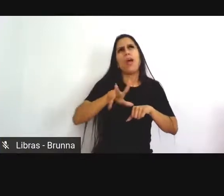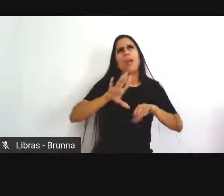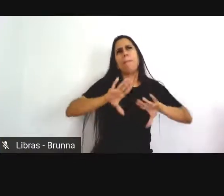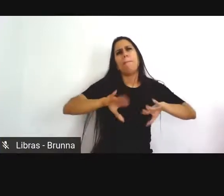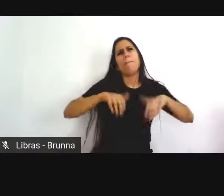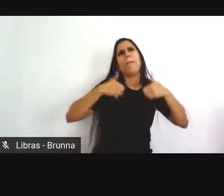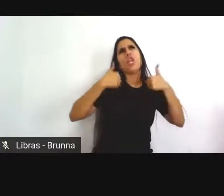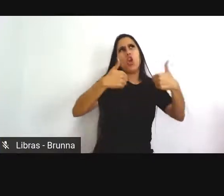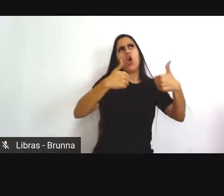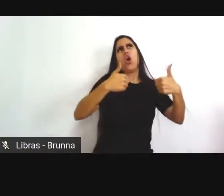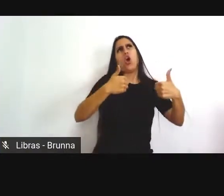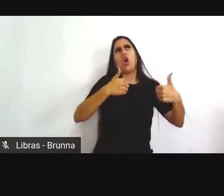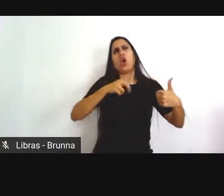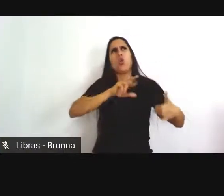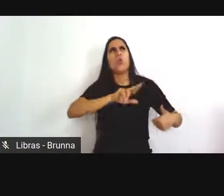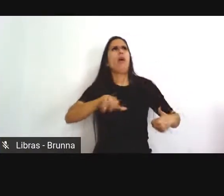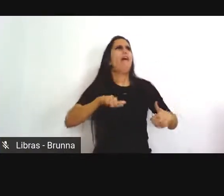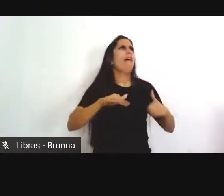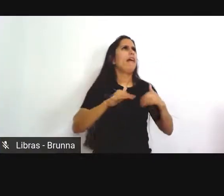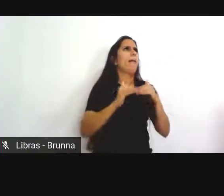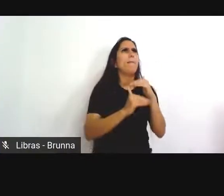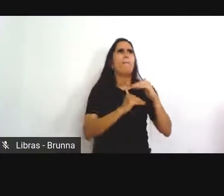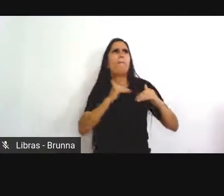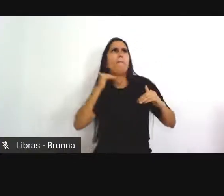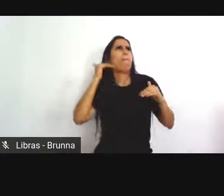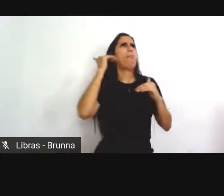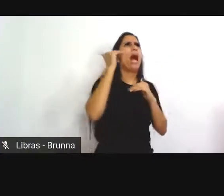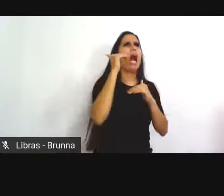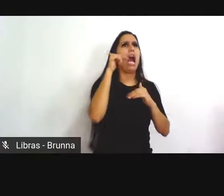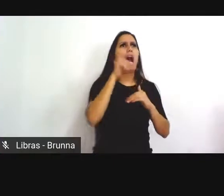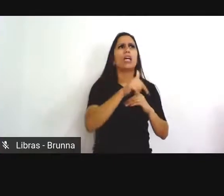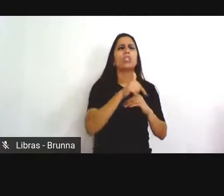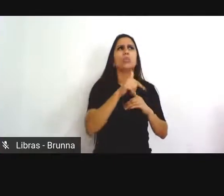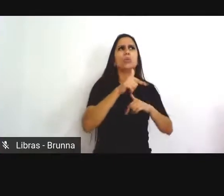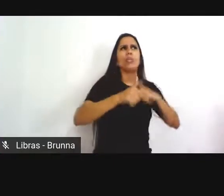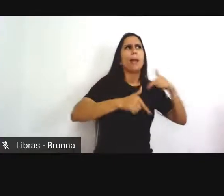dar um salto qualquer no trabalho,